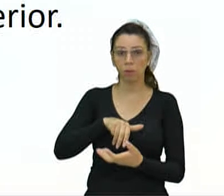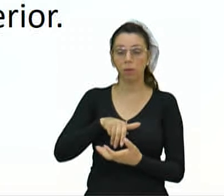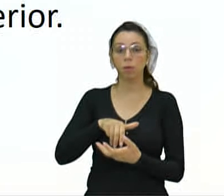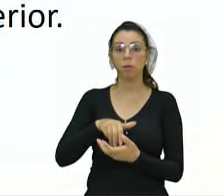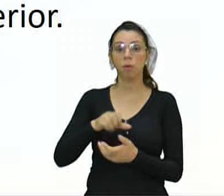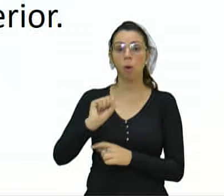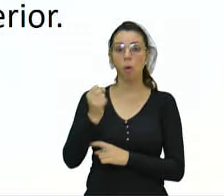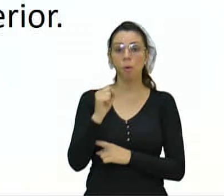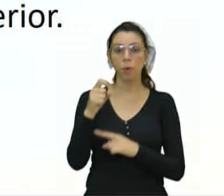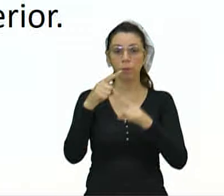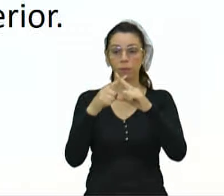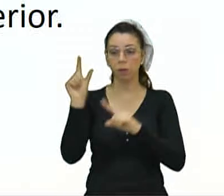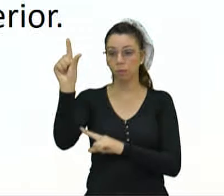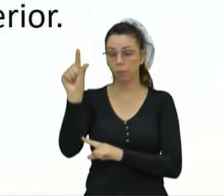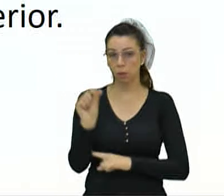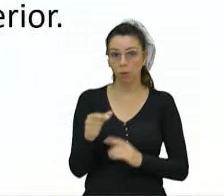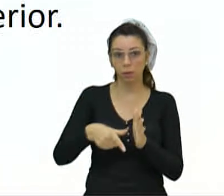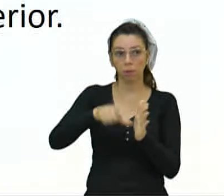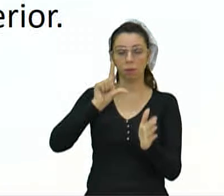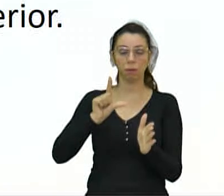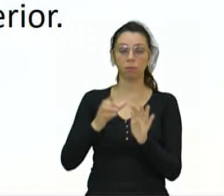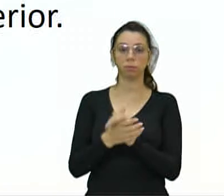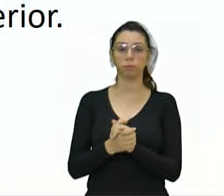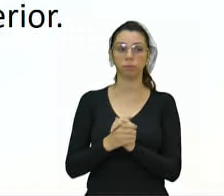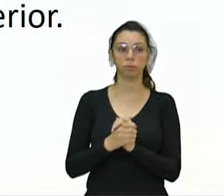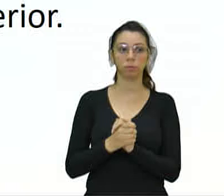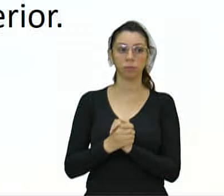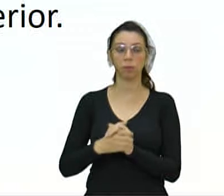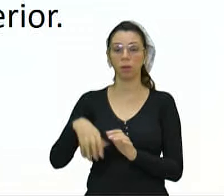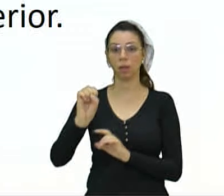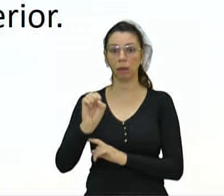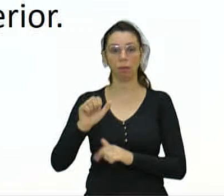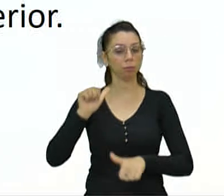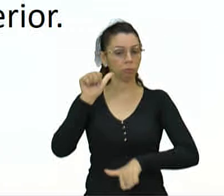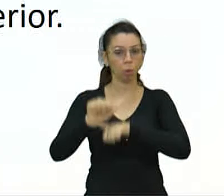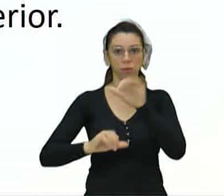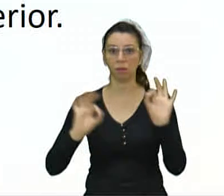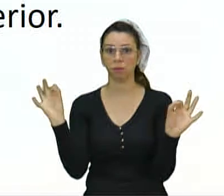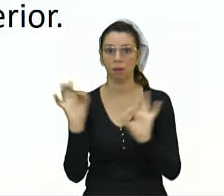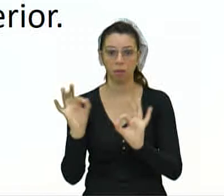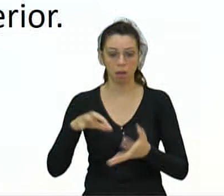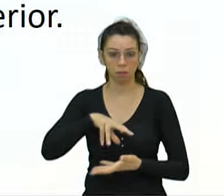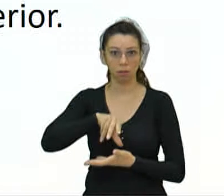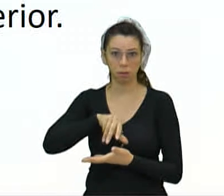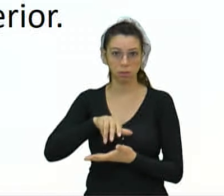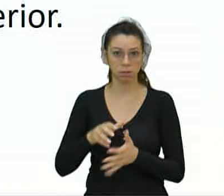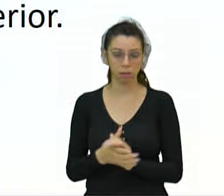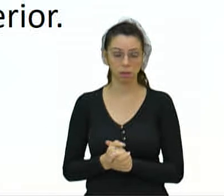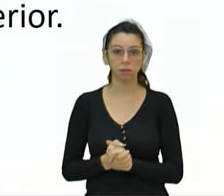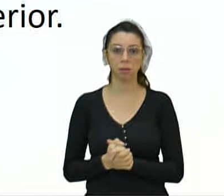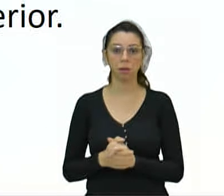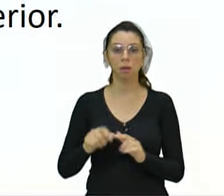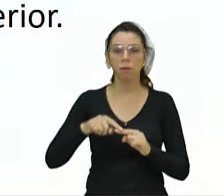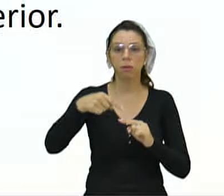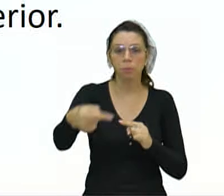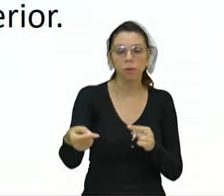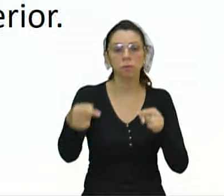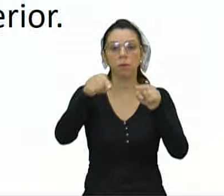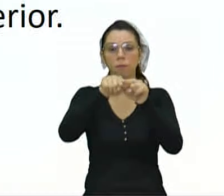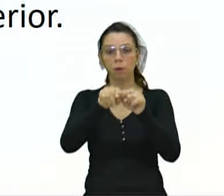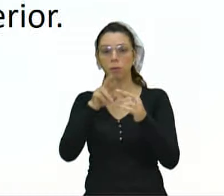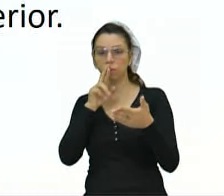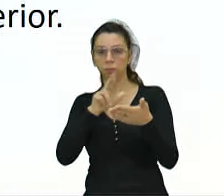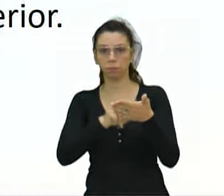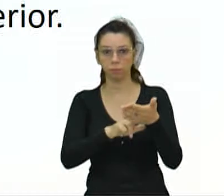anterior? E E, não haverá mudança no valor da resistência. Então vamos dar um tempinho aí para vocês pensarem e já voltamos.